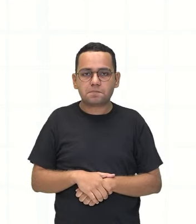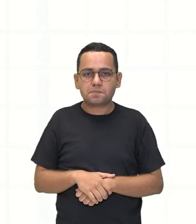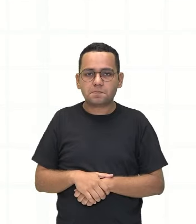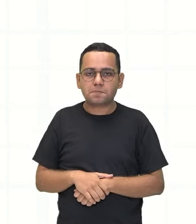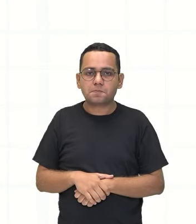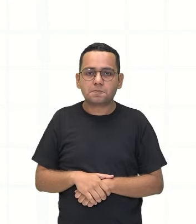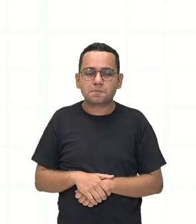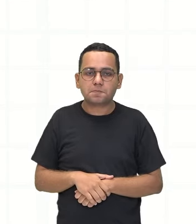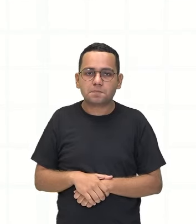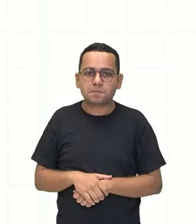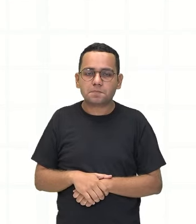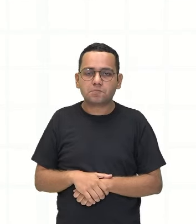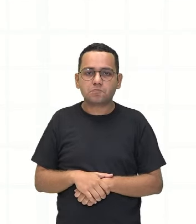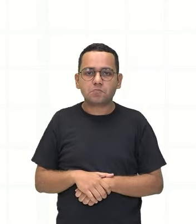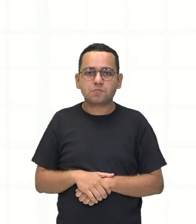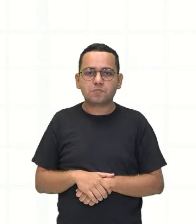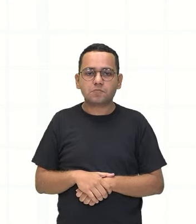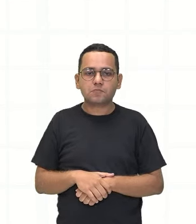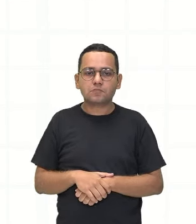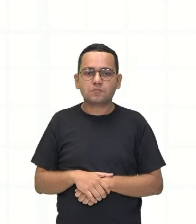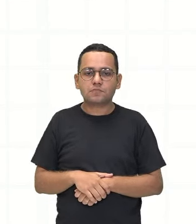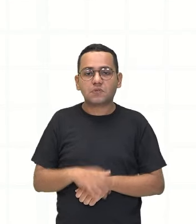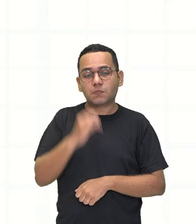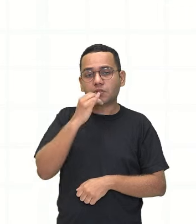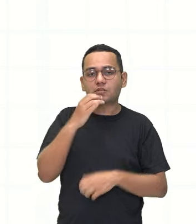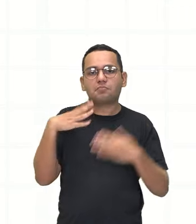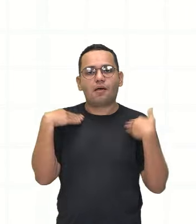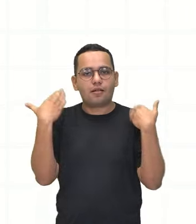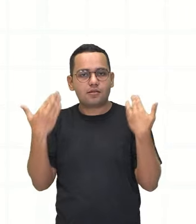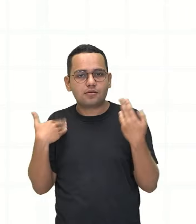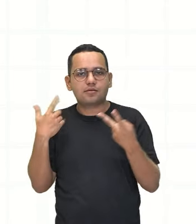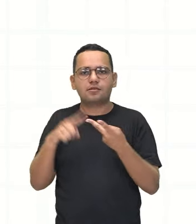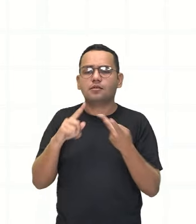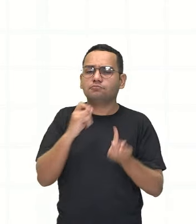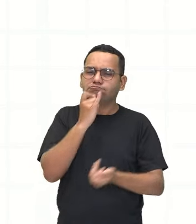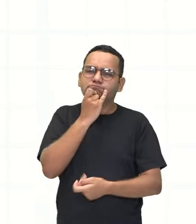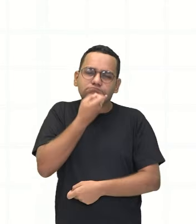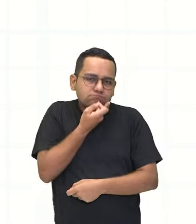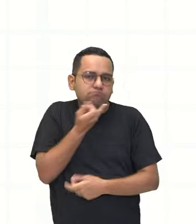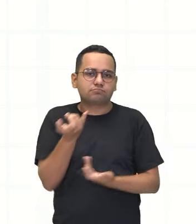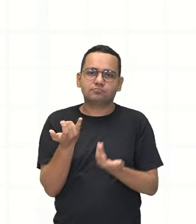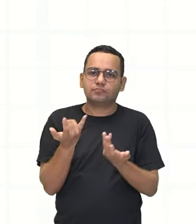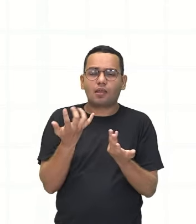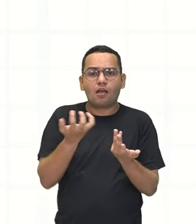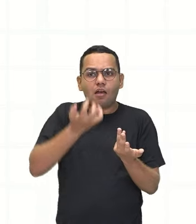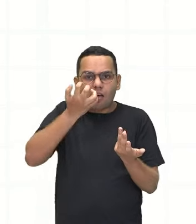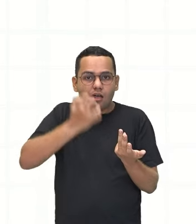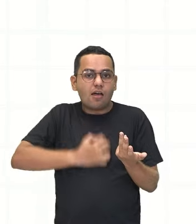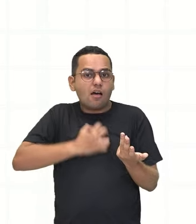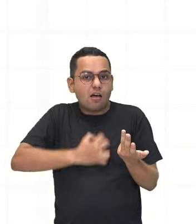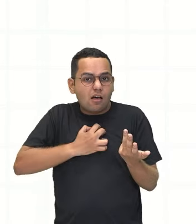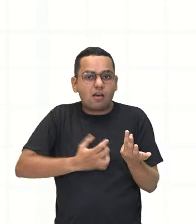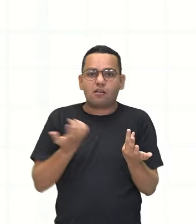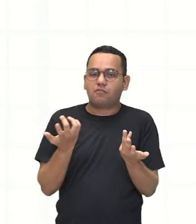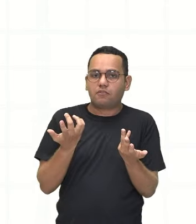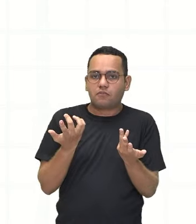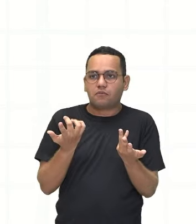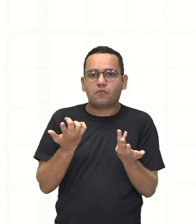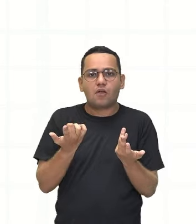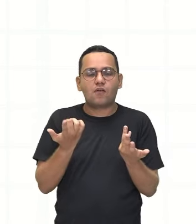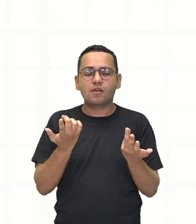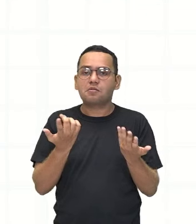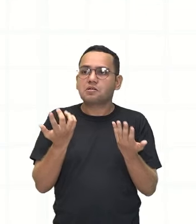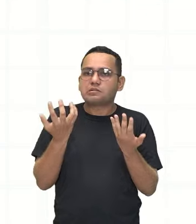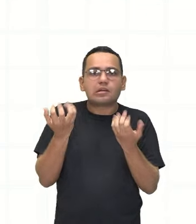sensações, né? Então, o sentimento de alegria, de tristeza, né? De raiva, de